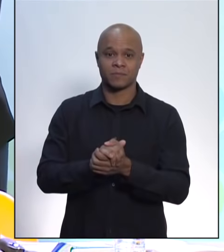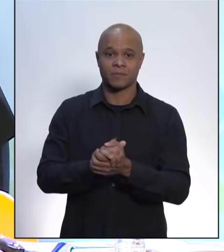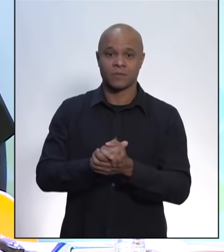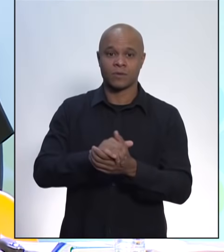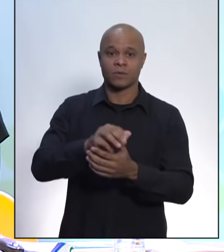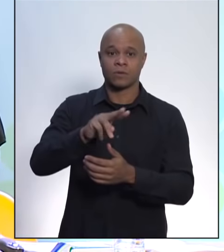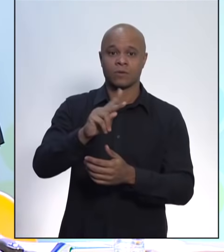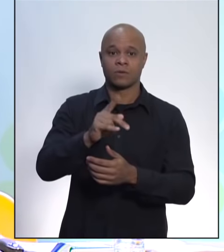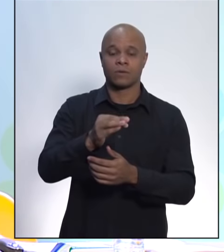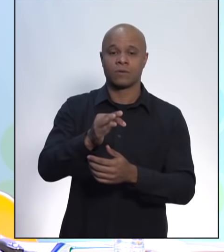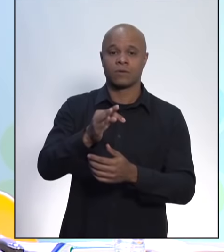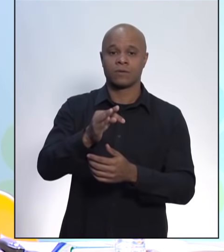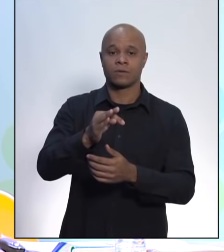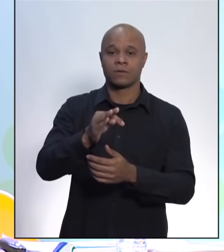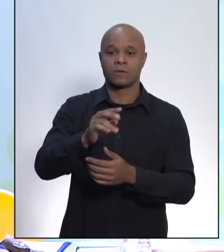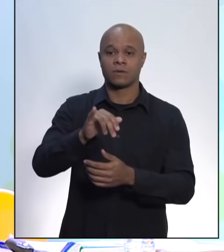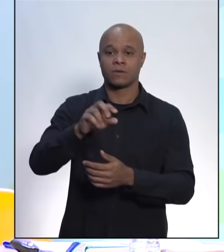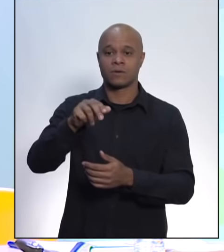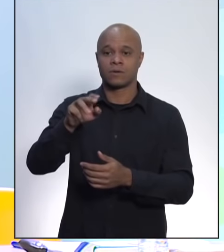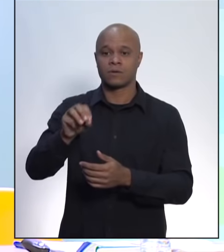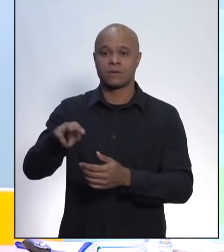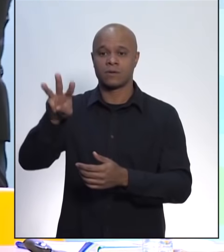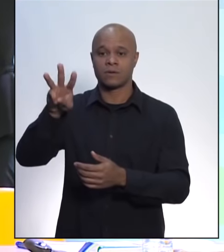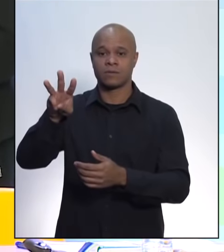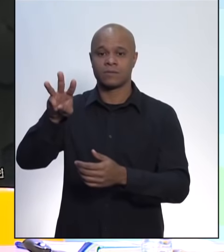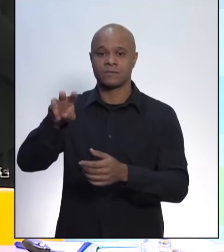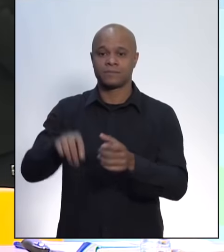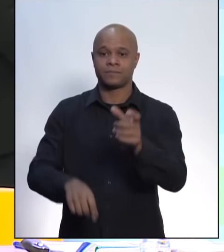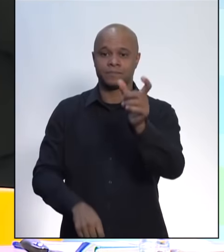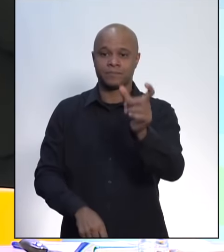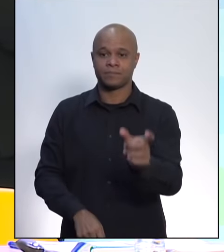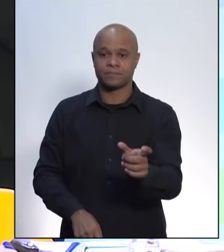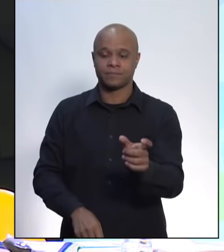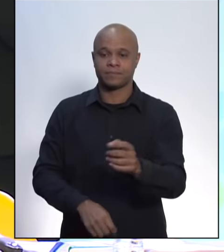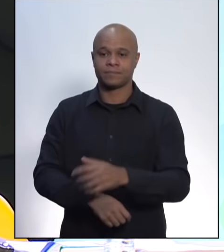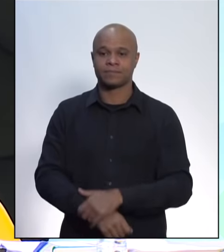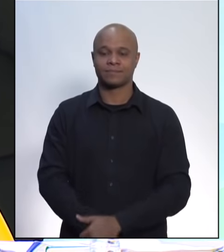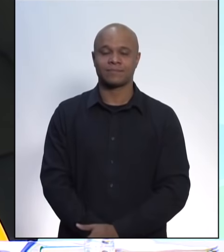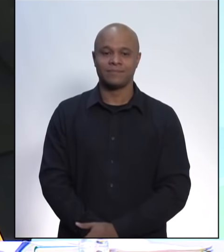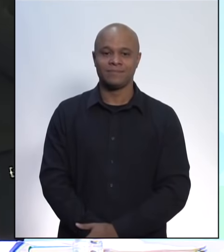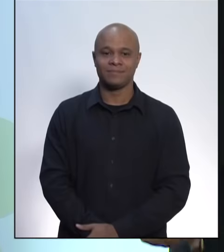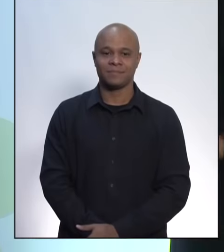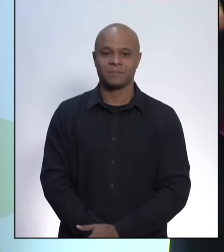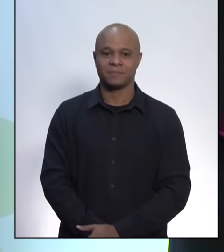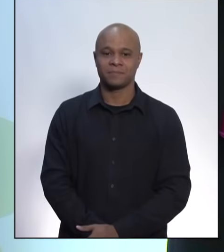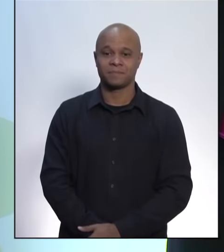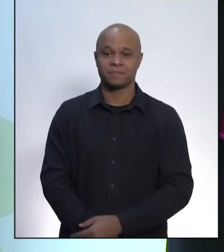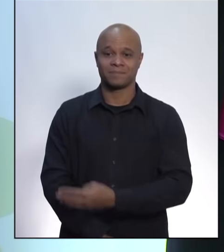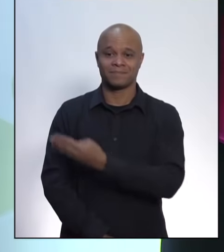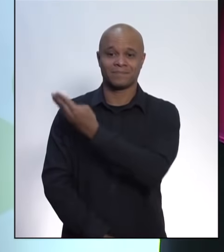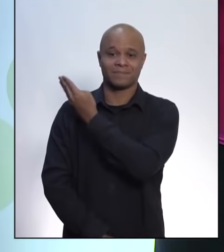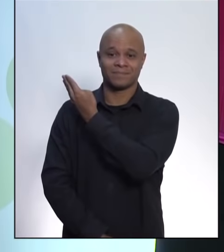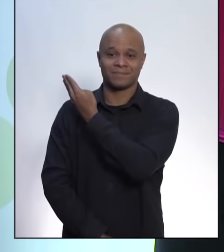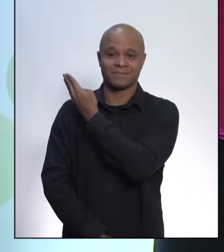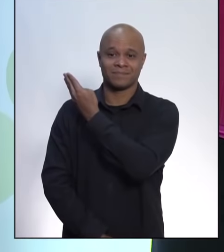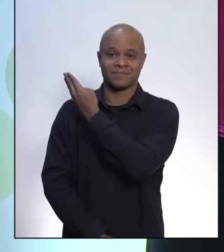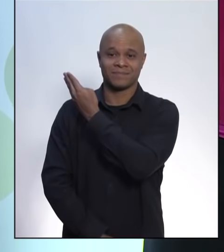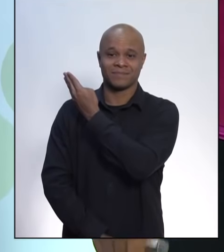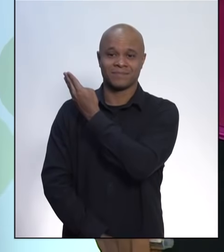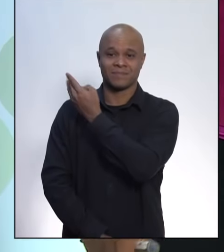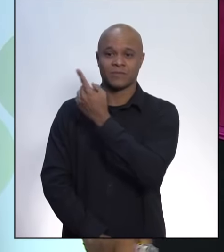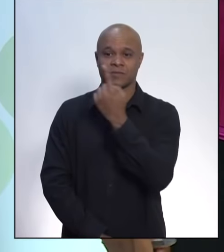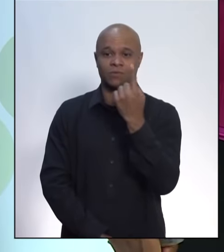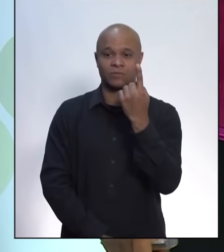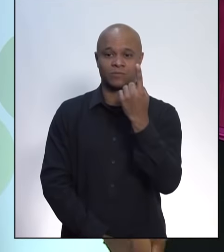love tão aqui na primeira coluna vocês vão escrever o o final o que eu conheço